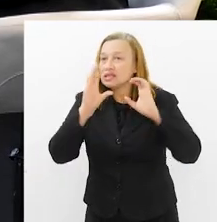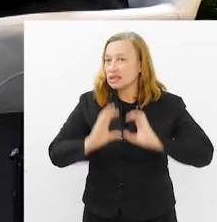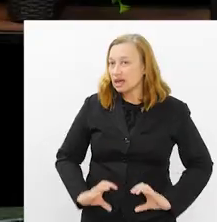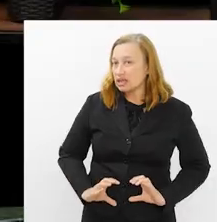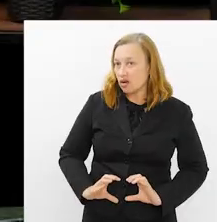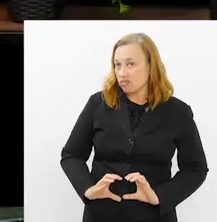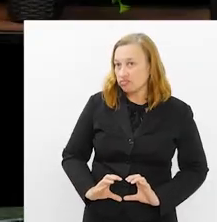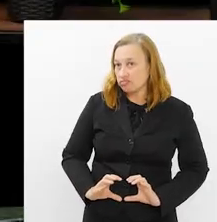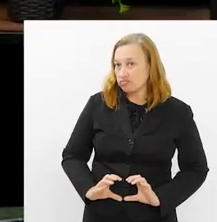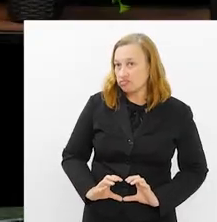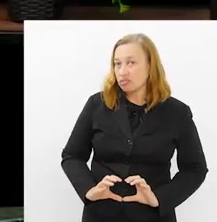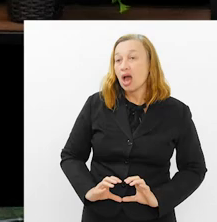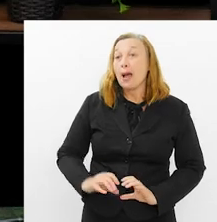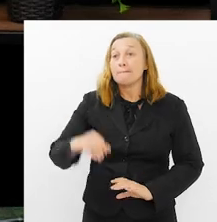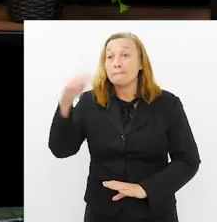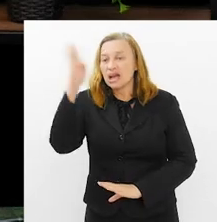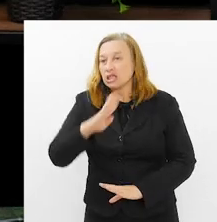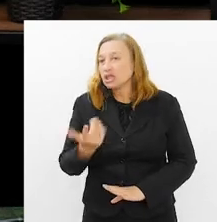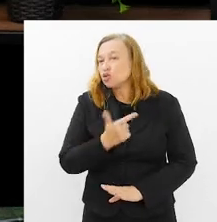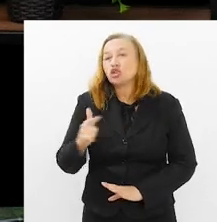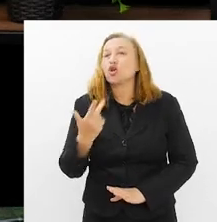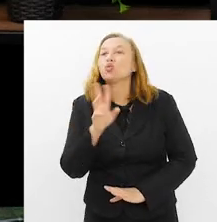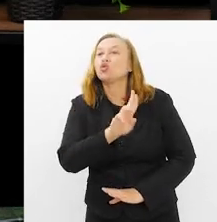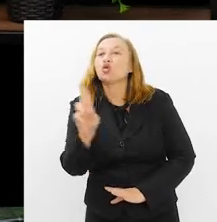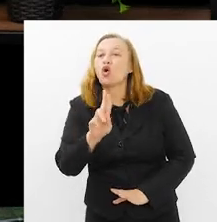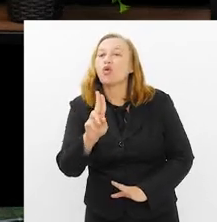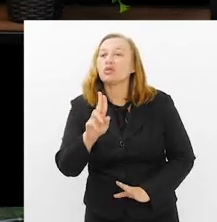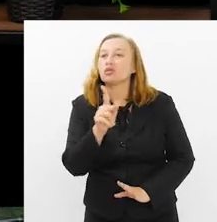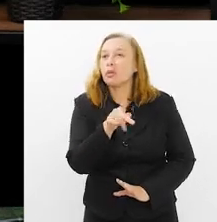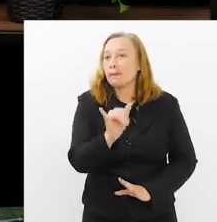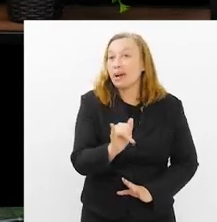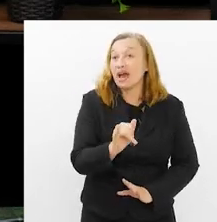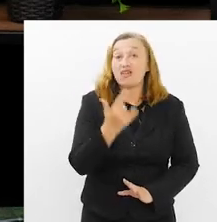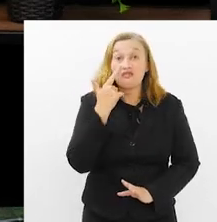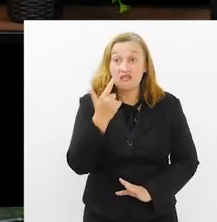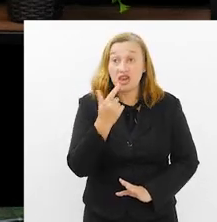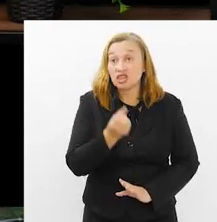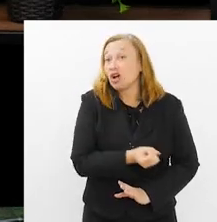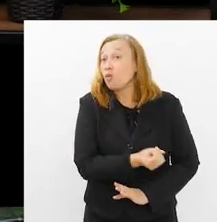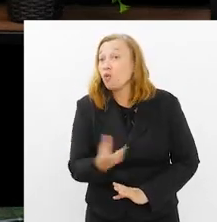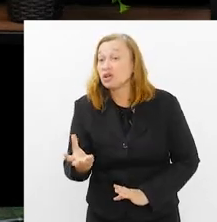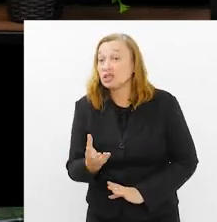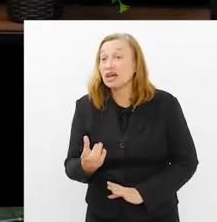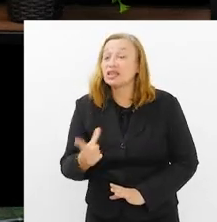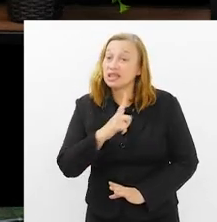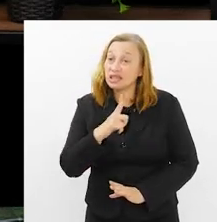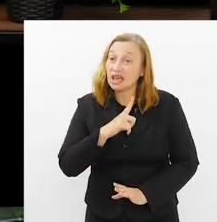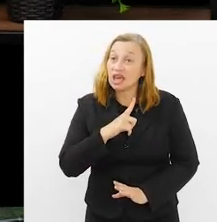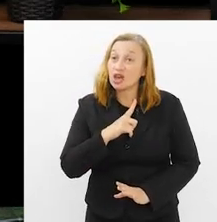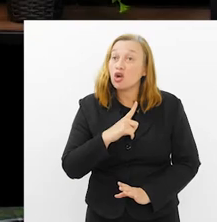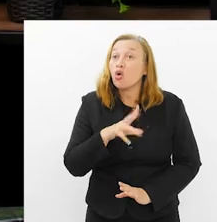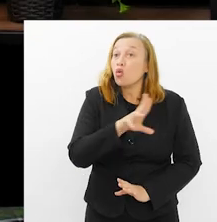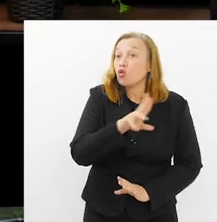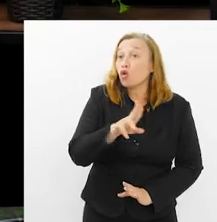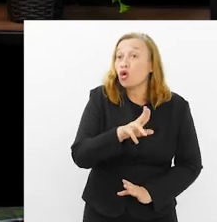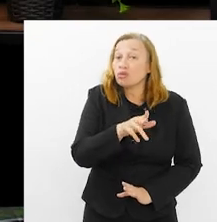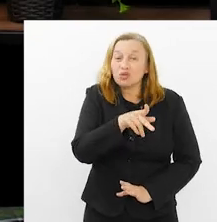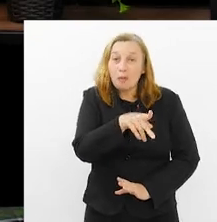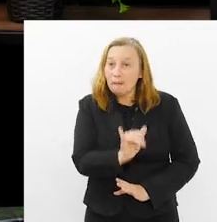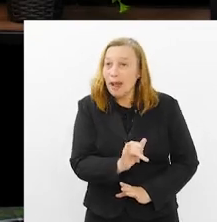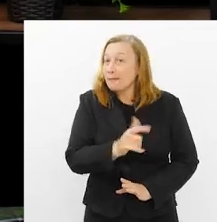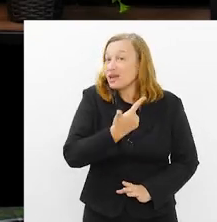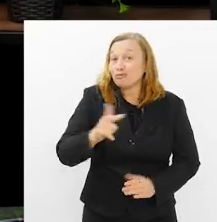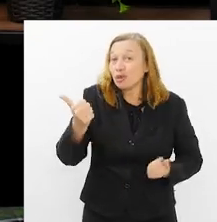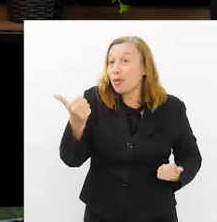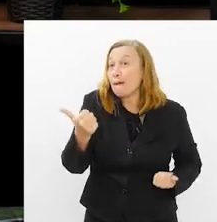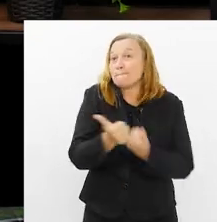quantos cidadãos brasileiros não têm o registro do pai. Fora a enorme quantidade que tem o registro do pai e que não tem